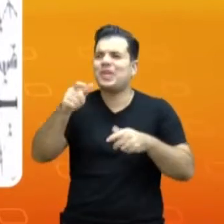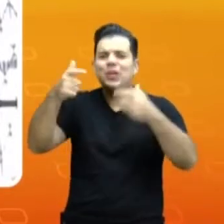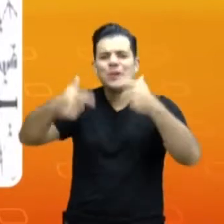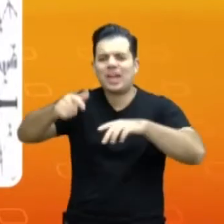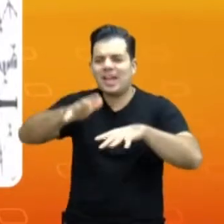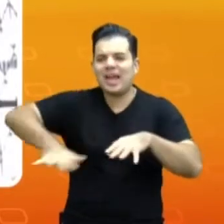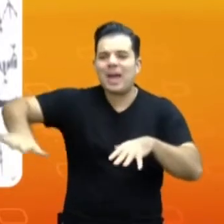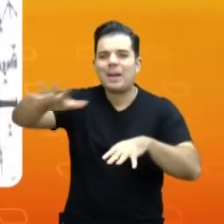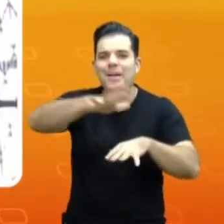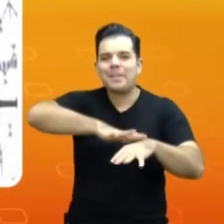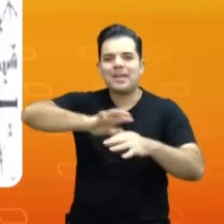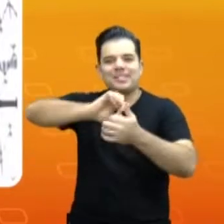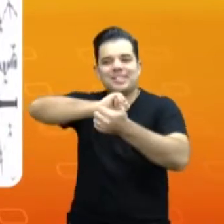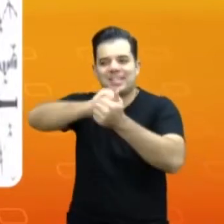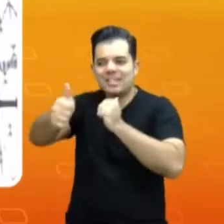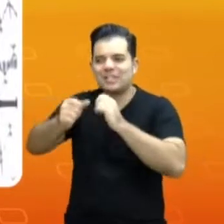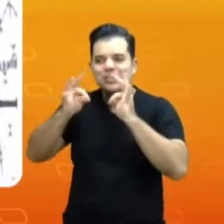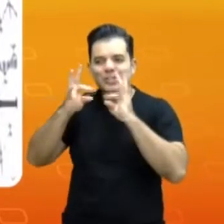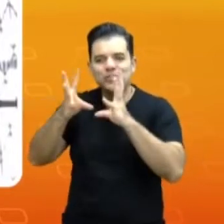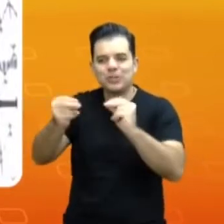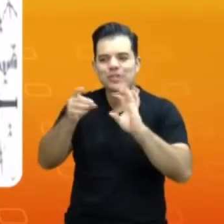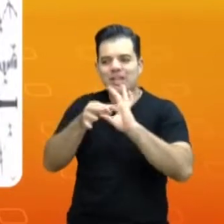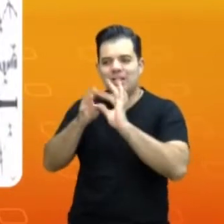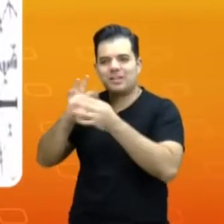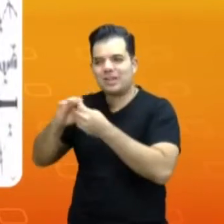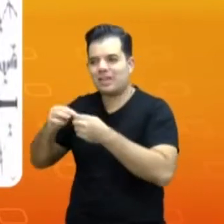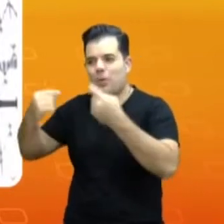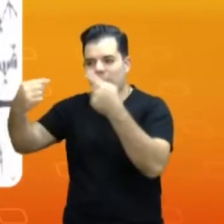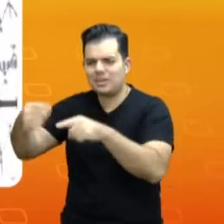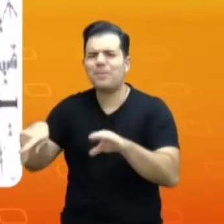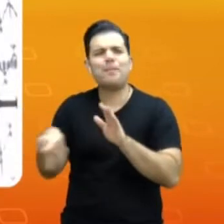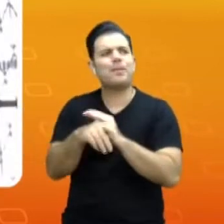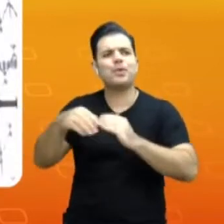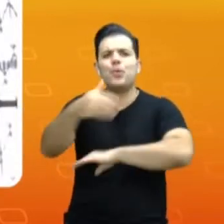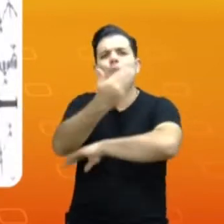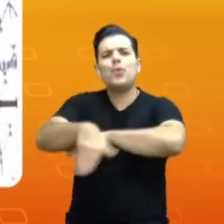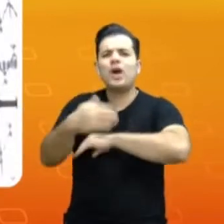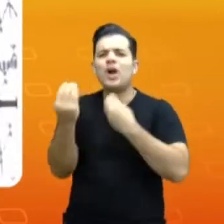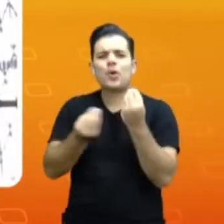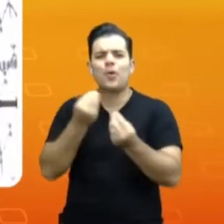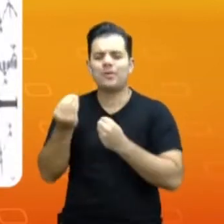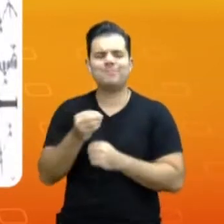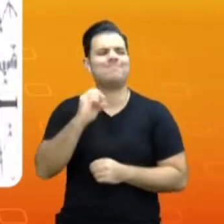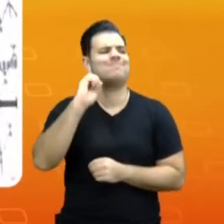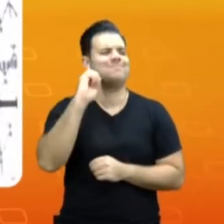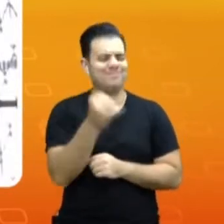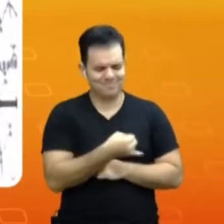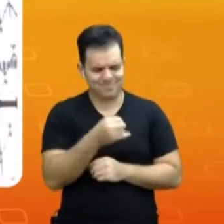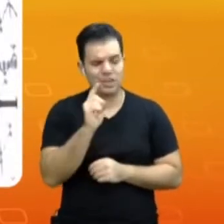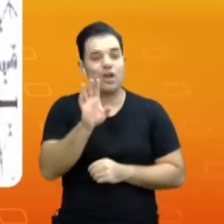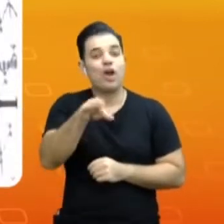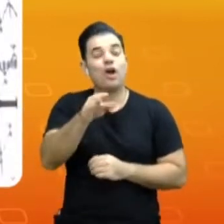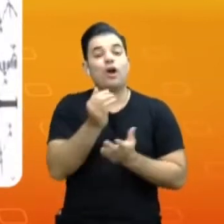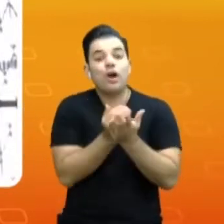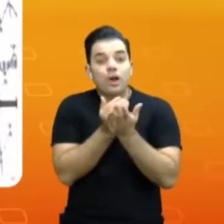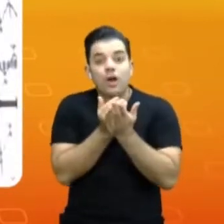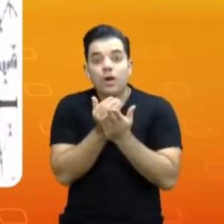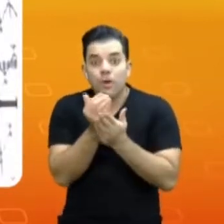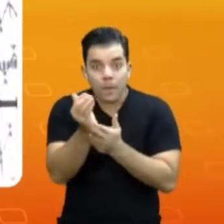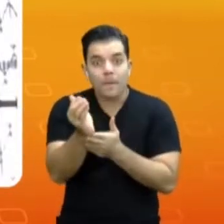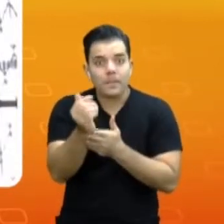dos ambientes onde as competições aconteciam, na rua mesmo. Sim. Olha, no começo,